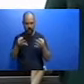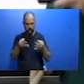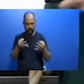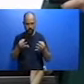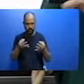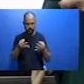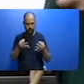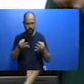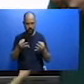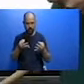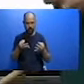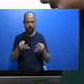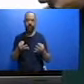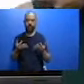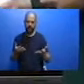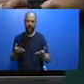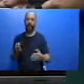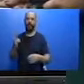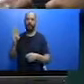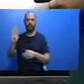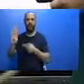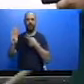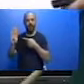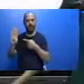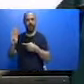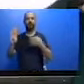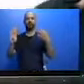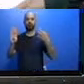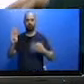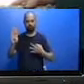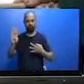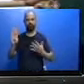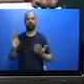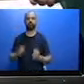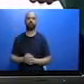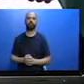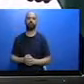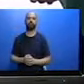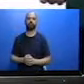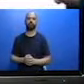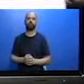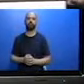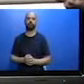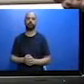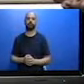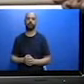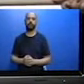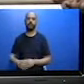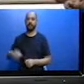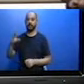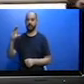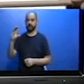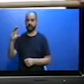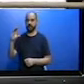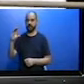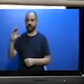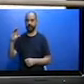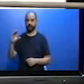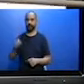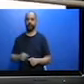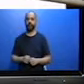pare então correta e a foto não é